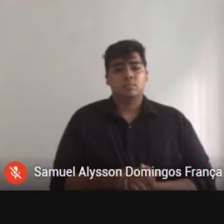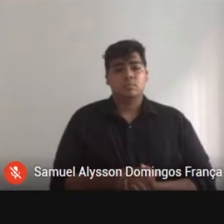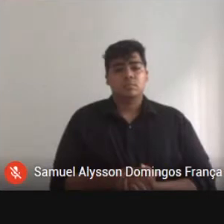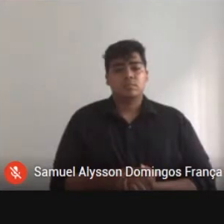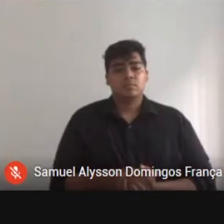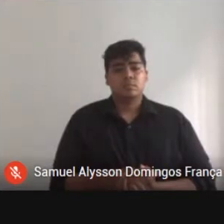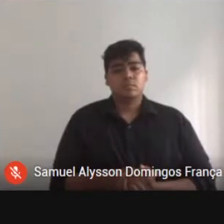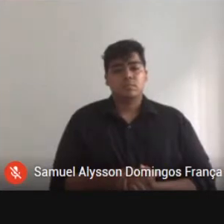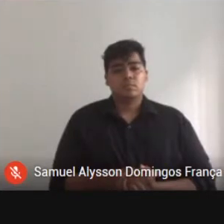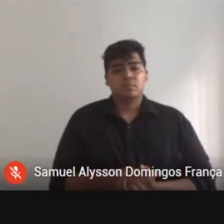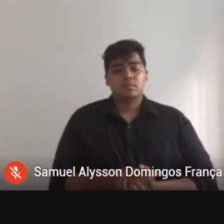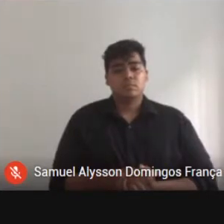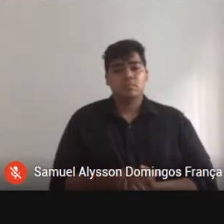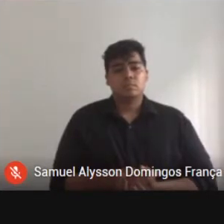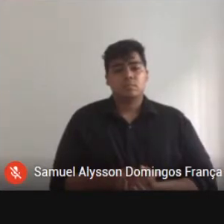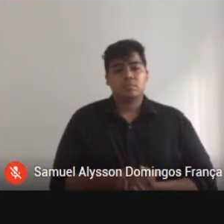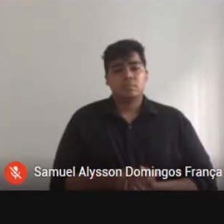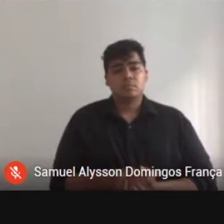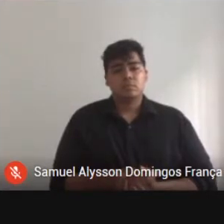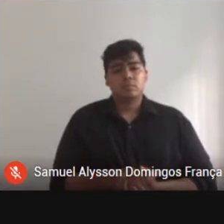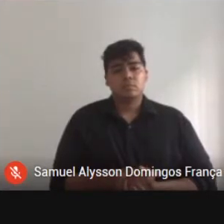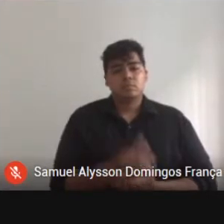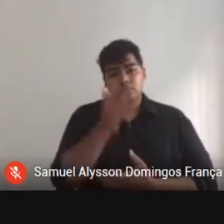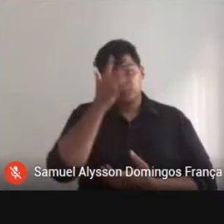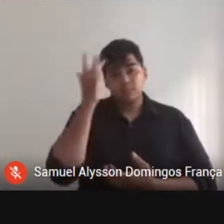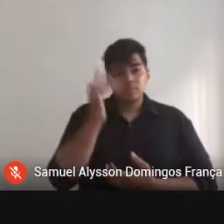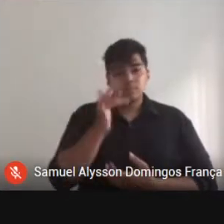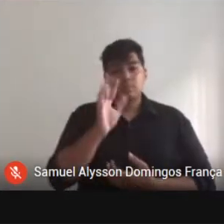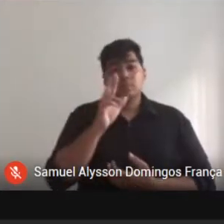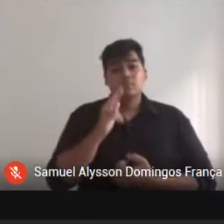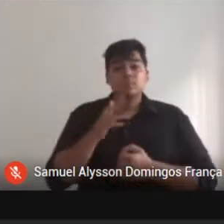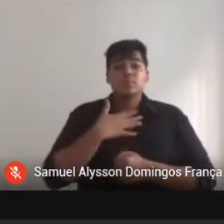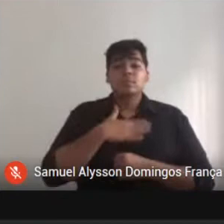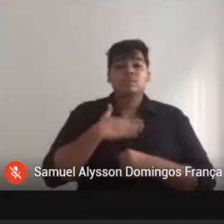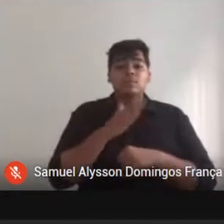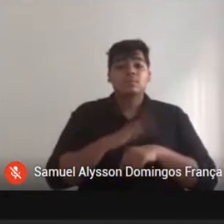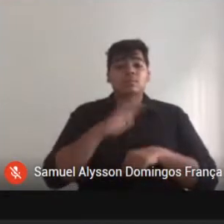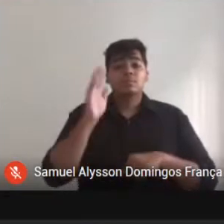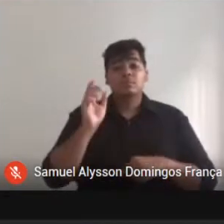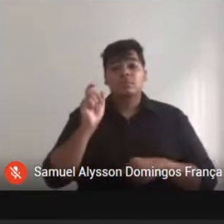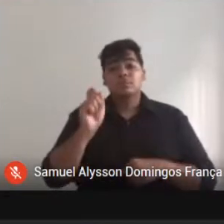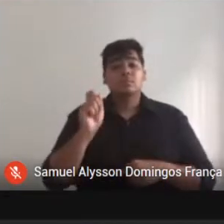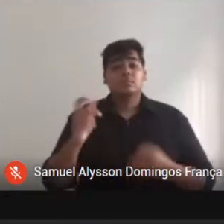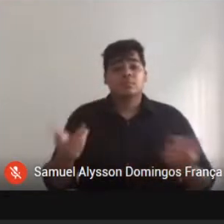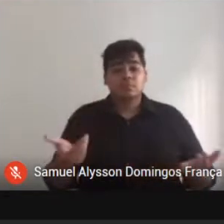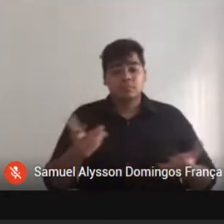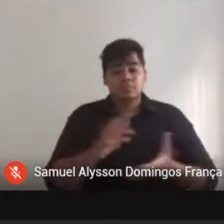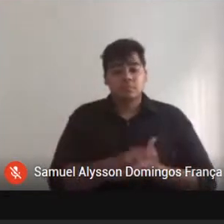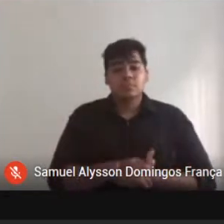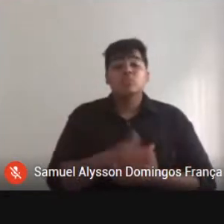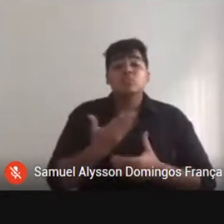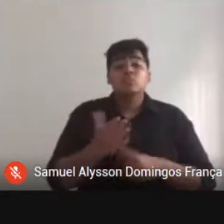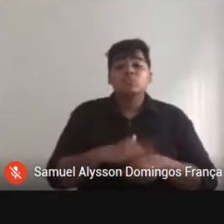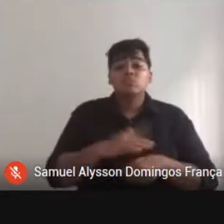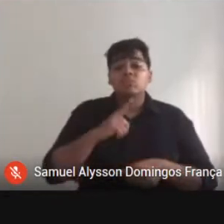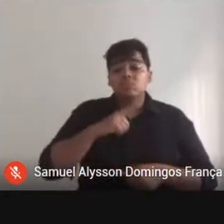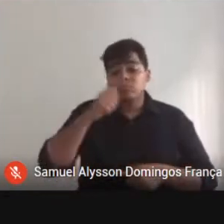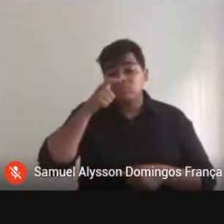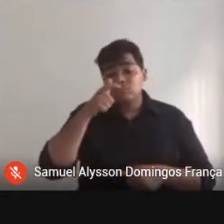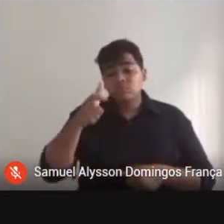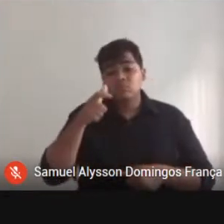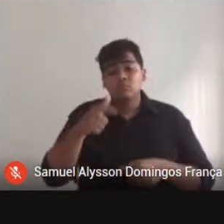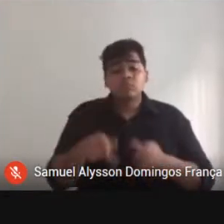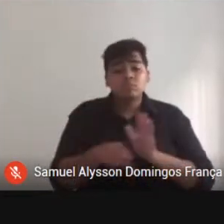Primeiro respondeu. Gostam mais de quê, afinal? Posso até estender aquilo que você tem mais interesse, né, em